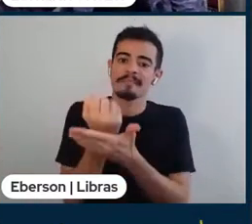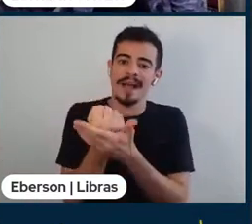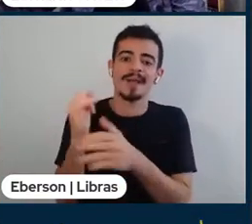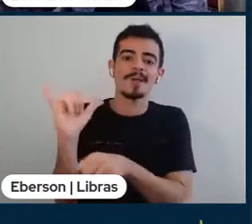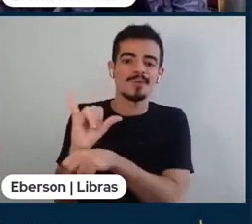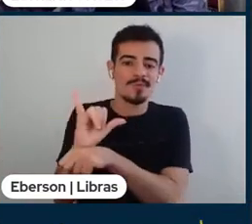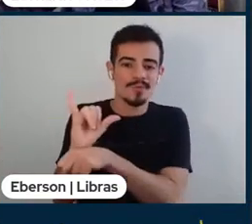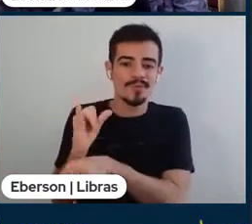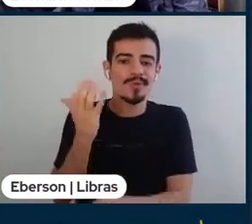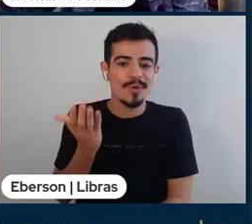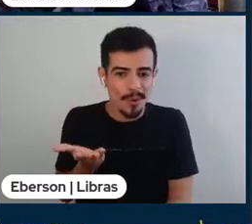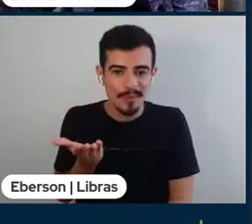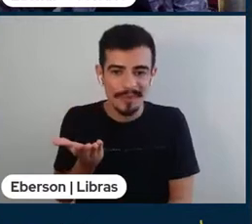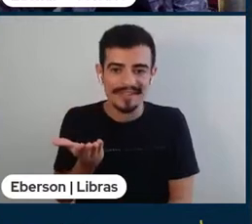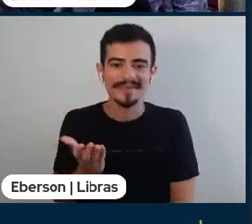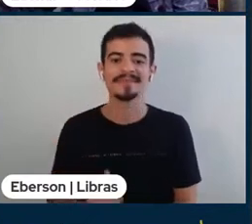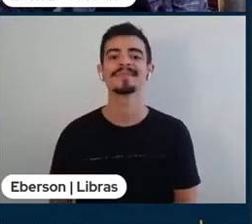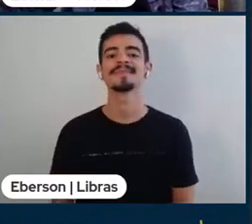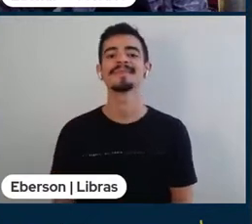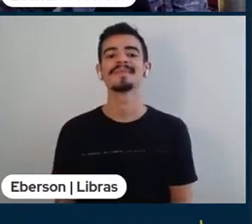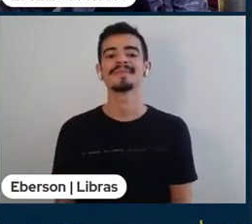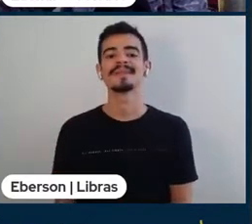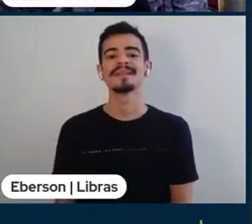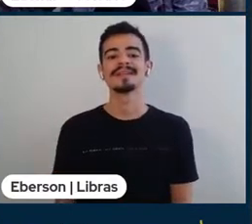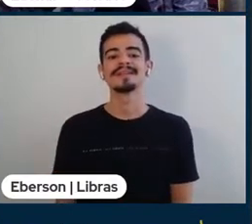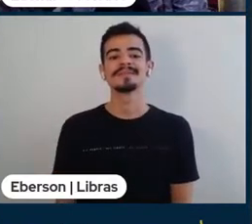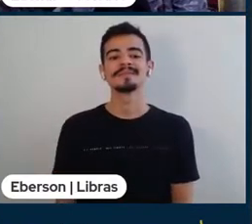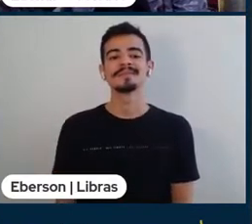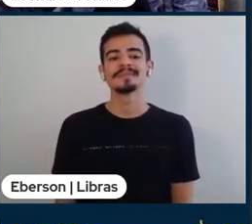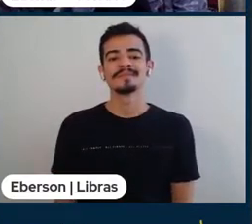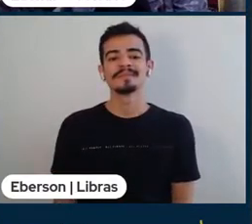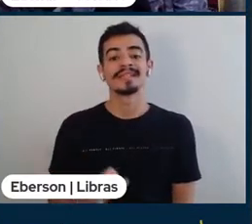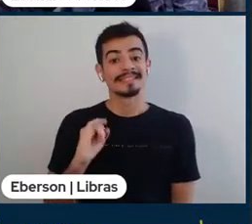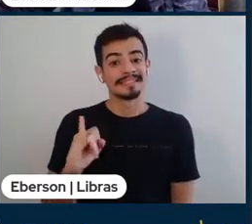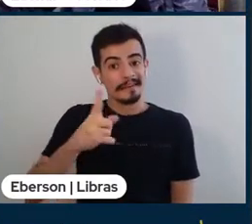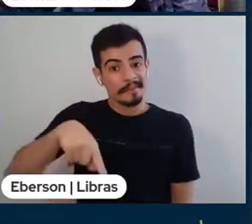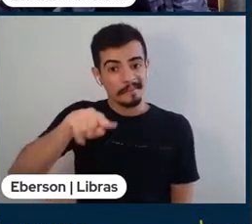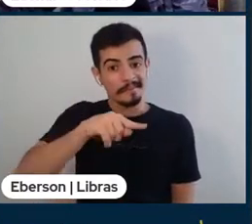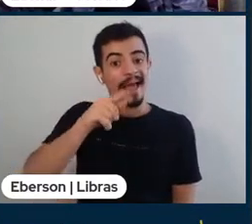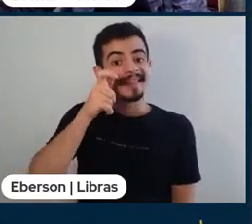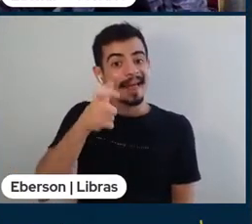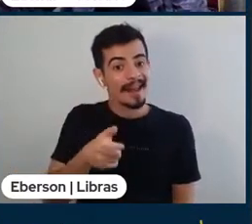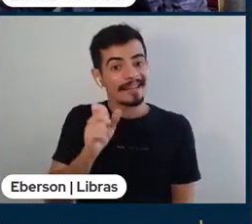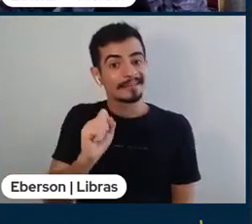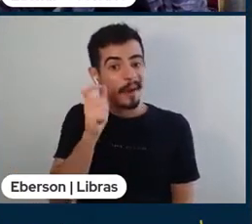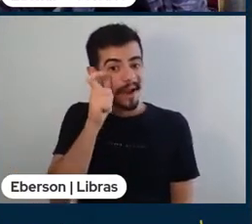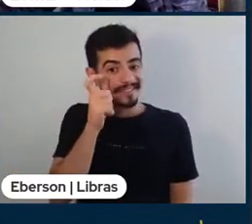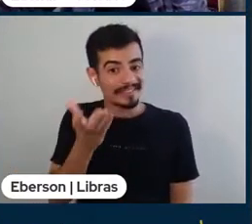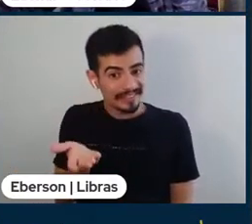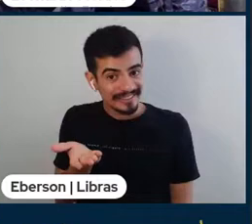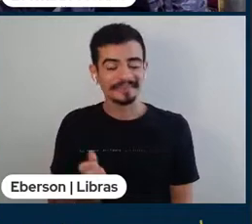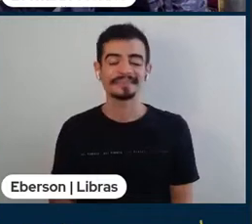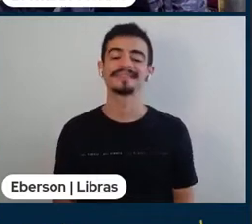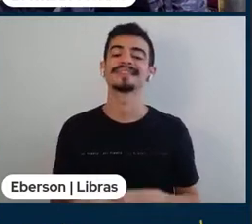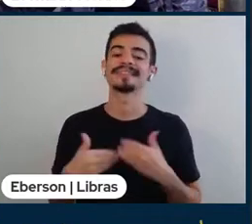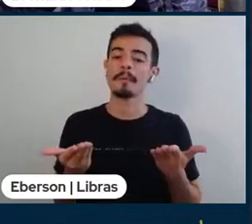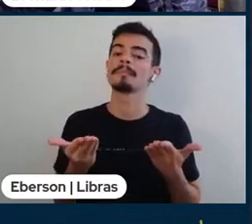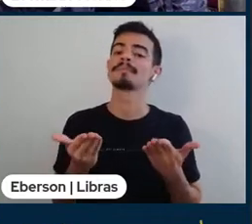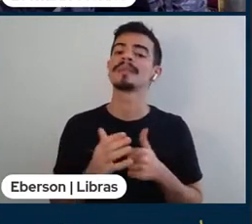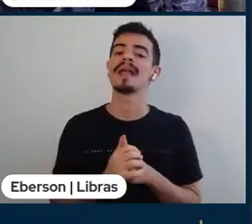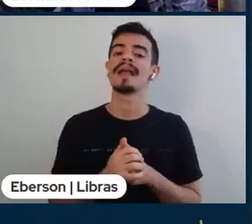quem quiser consumir. E aí, comecei a assistir algumas coisas, fiz esse